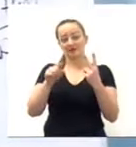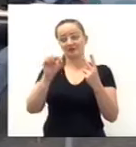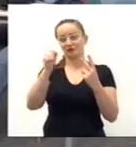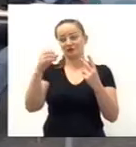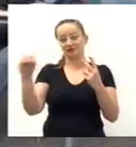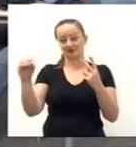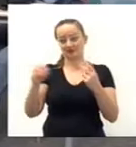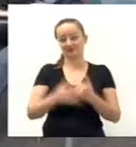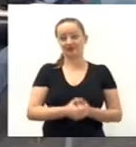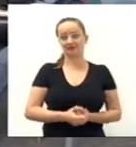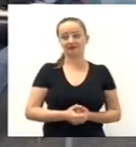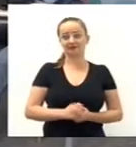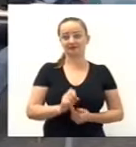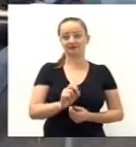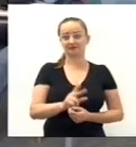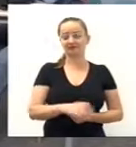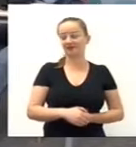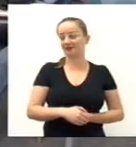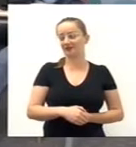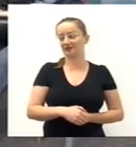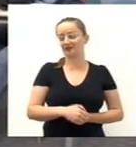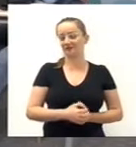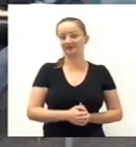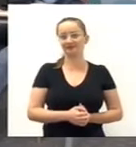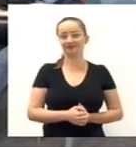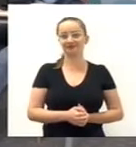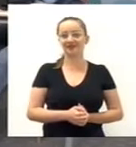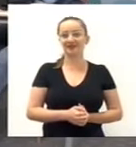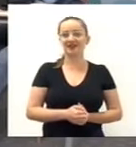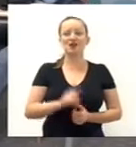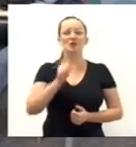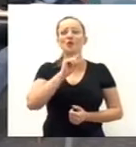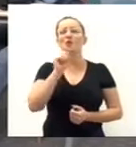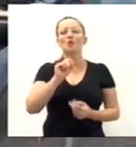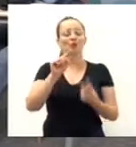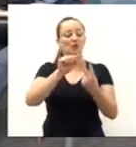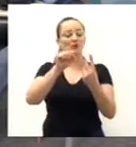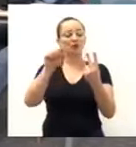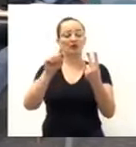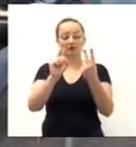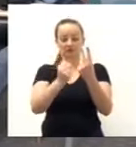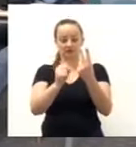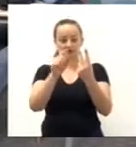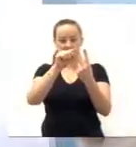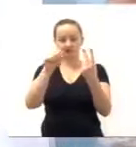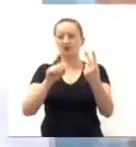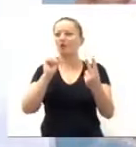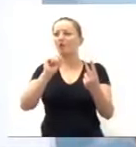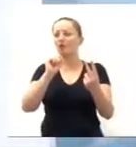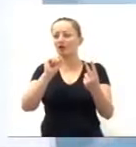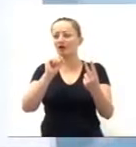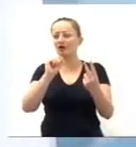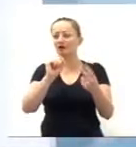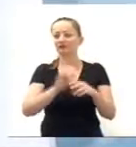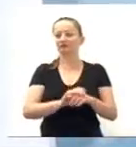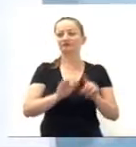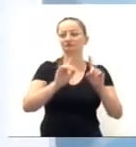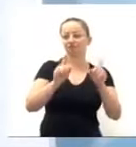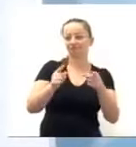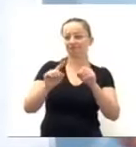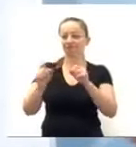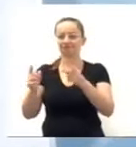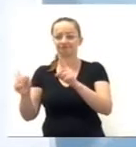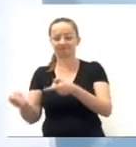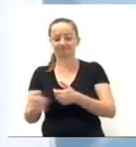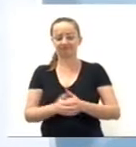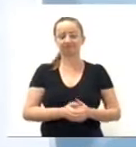800, ok? E qual é a raiz quadrada de 800? Então, fatorando a raiz,